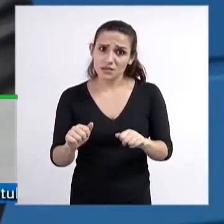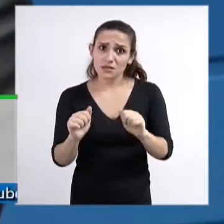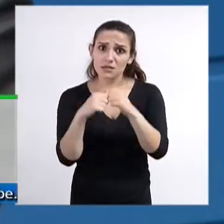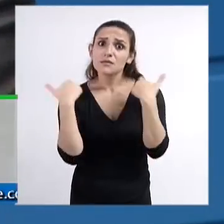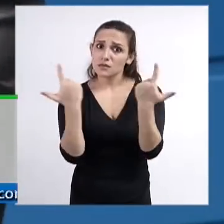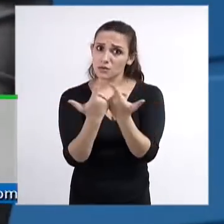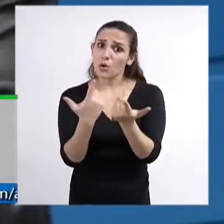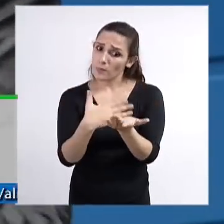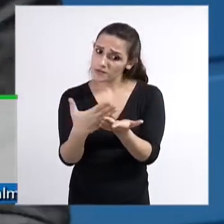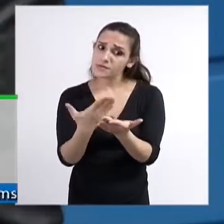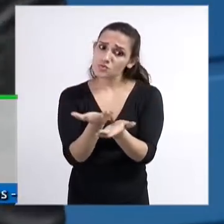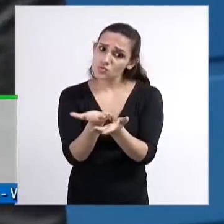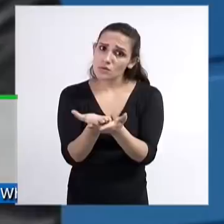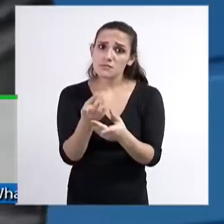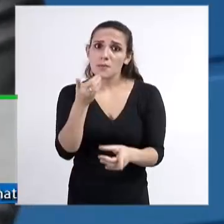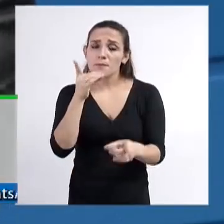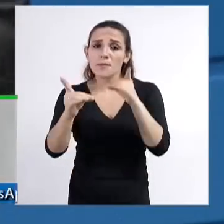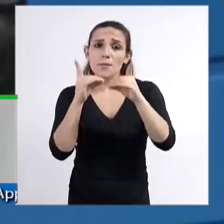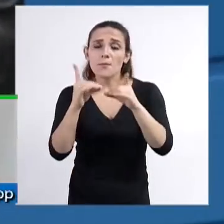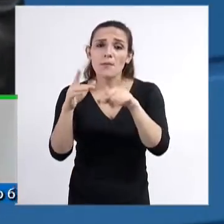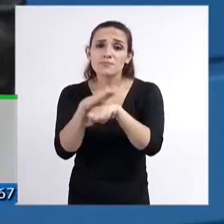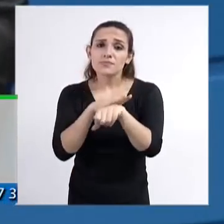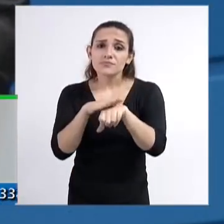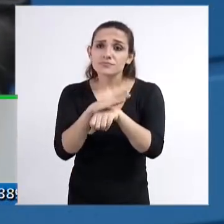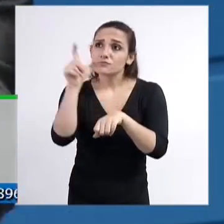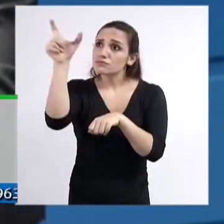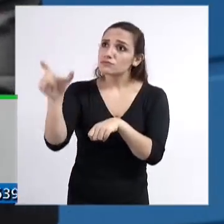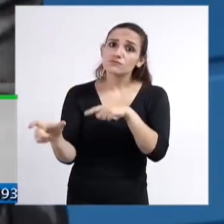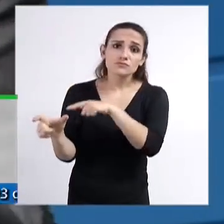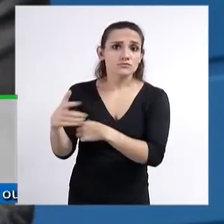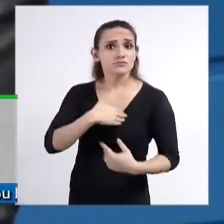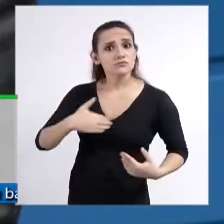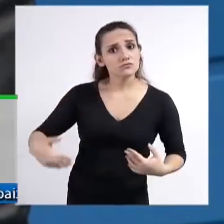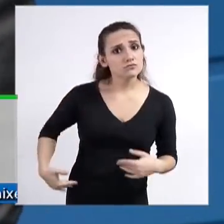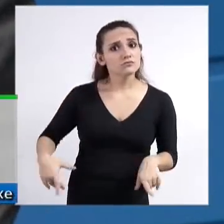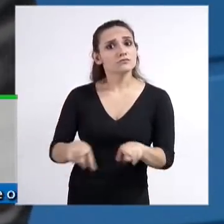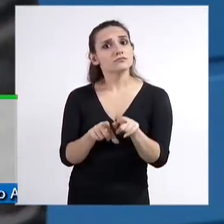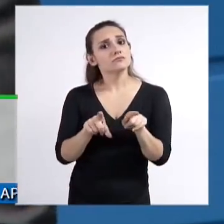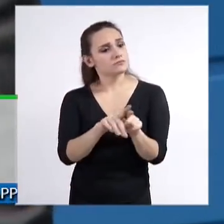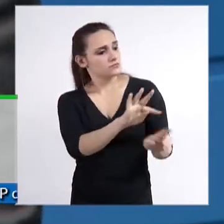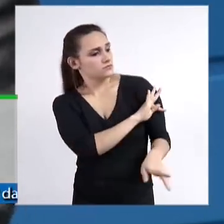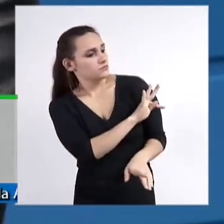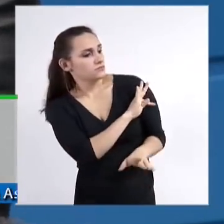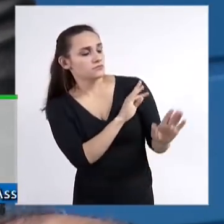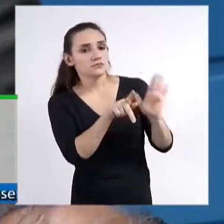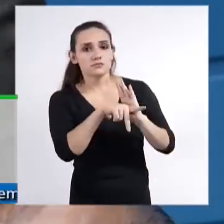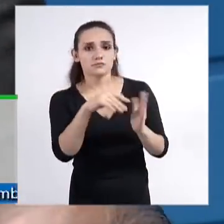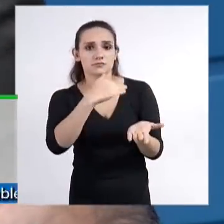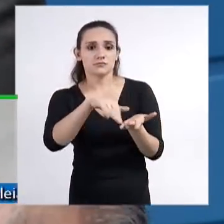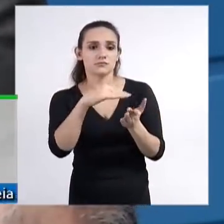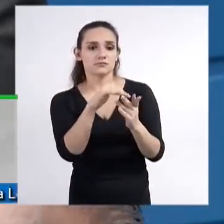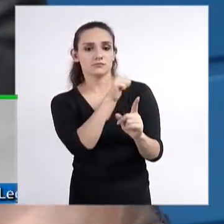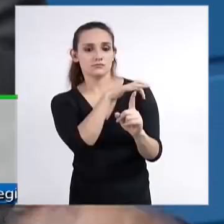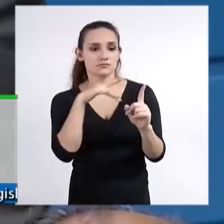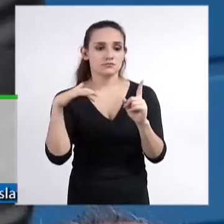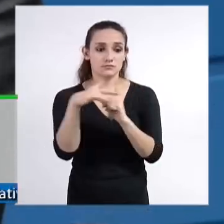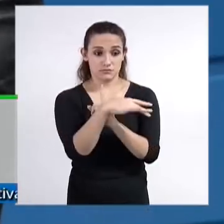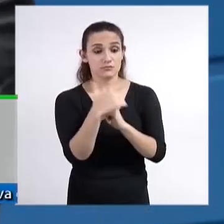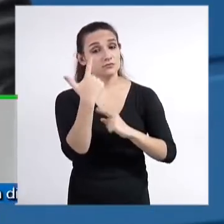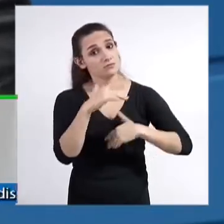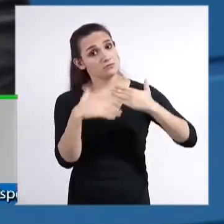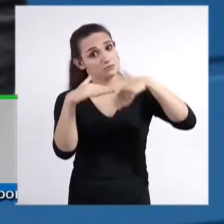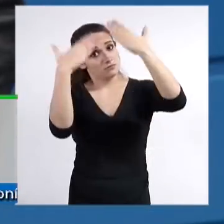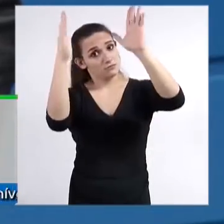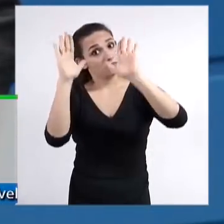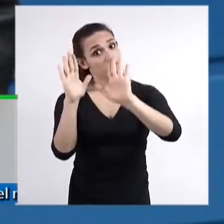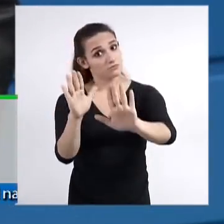esse assunto e dialogar com o governo do Estado, com os técnicos da Secretaria de Meio Ambiente e avançarmos nesse ponto.